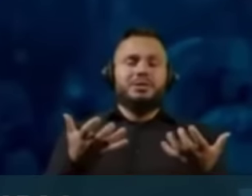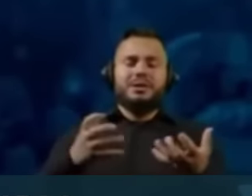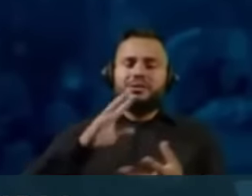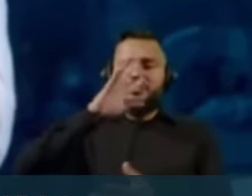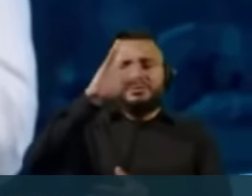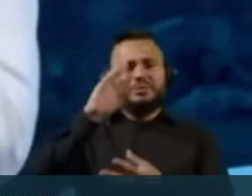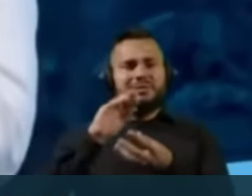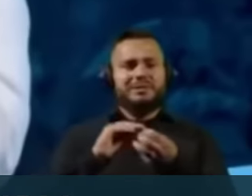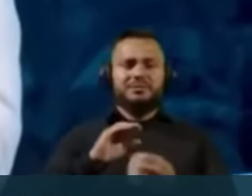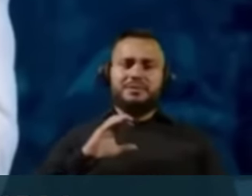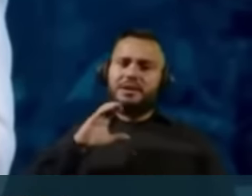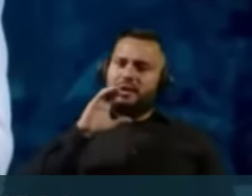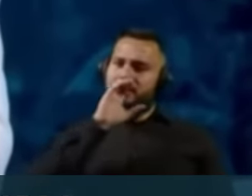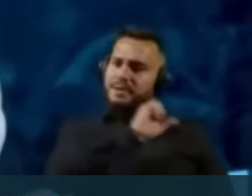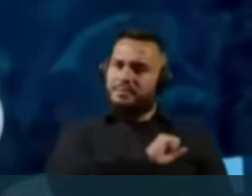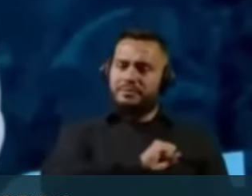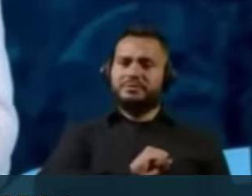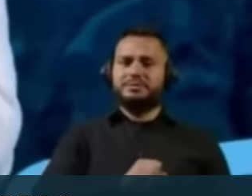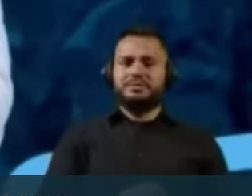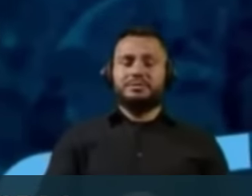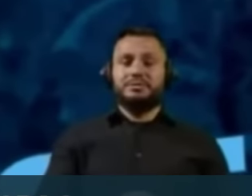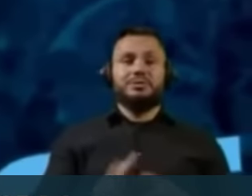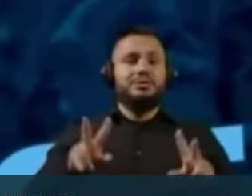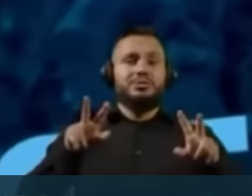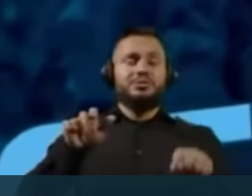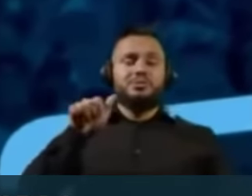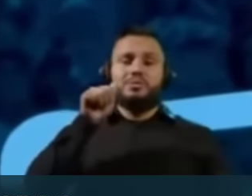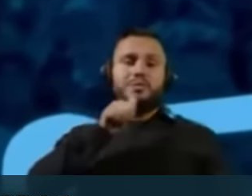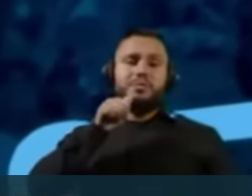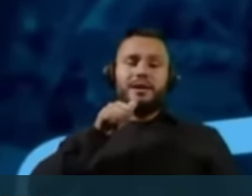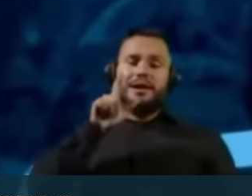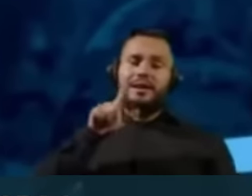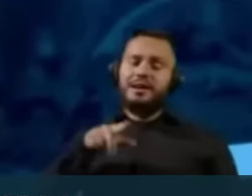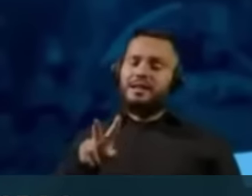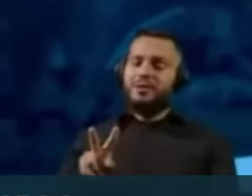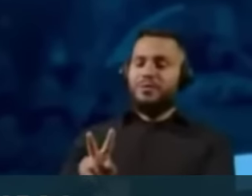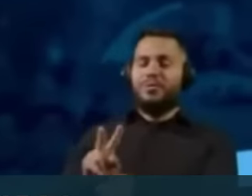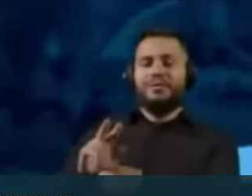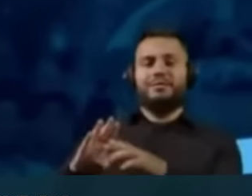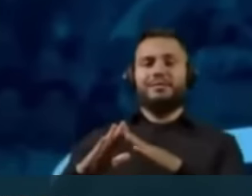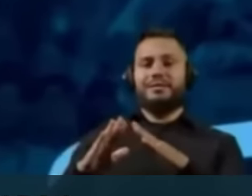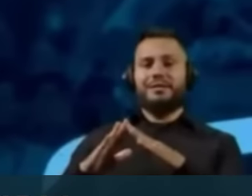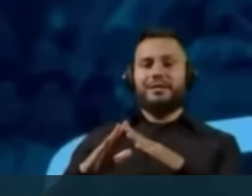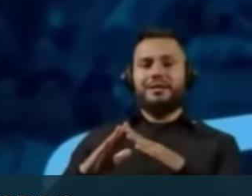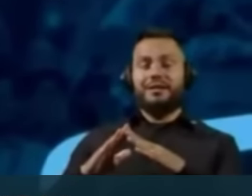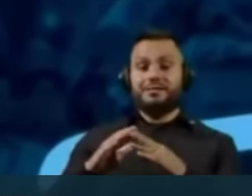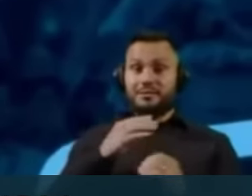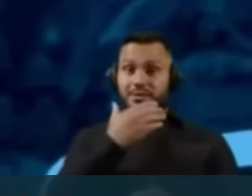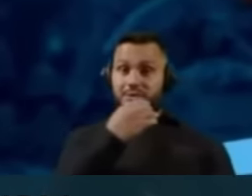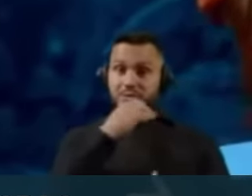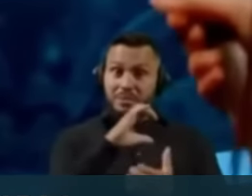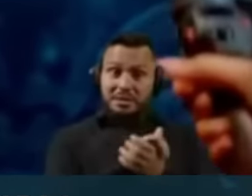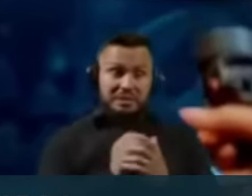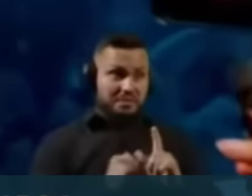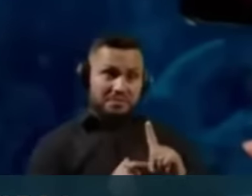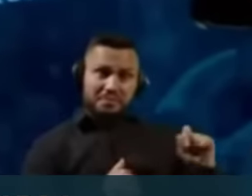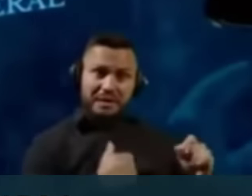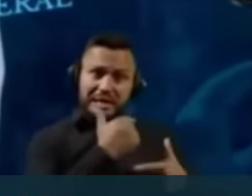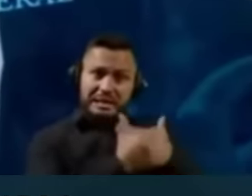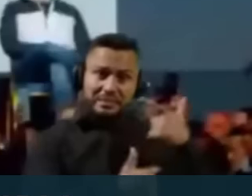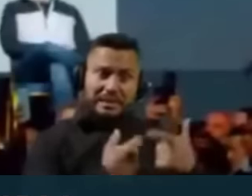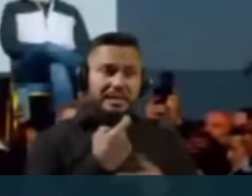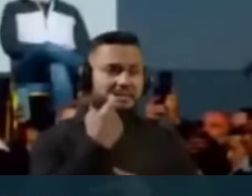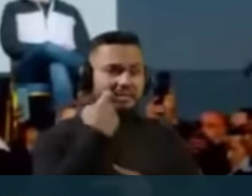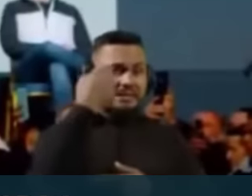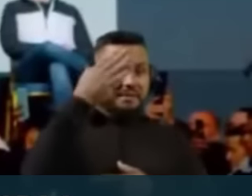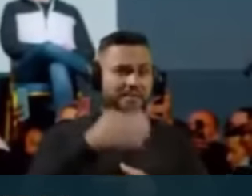breve de uma mulher que era dona de casa e que cuidava da sua casa para o seu marido e trabalhar todas as sextas-feiras